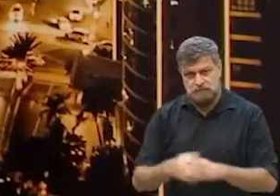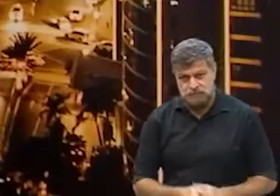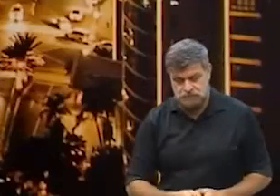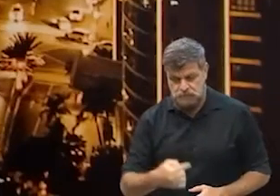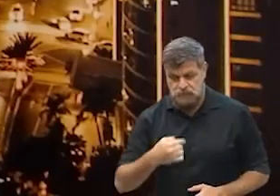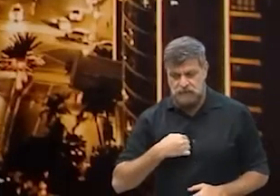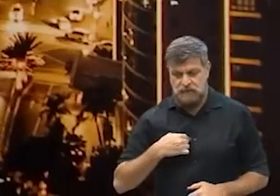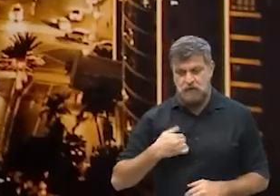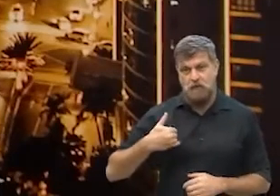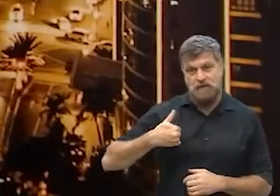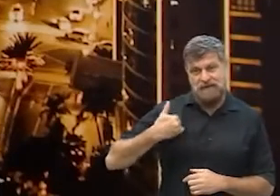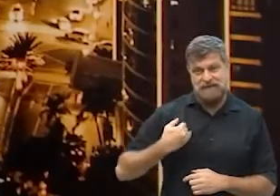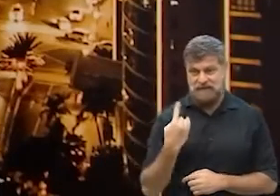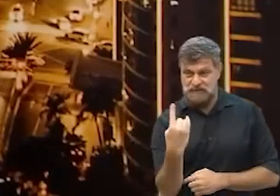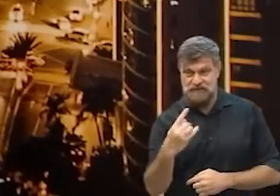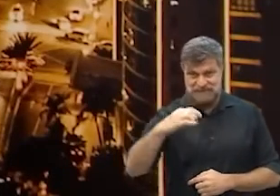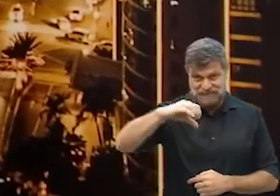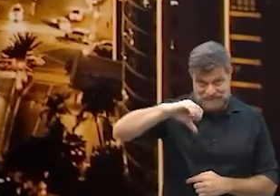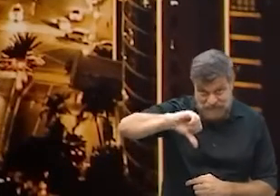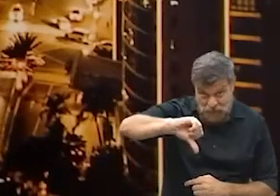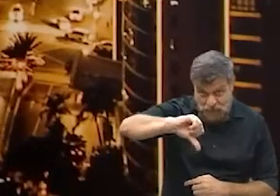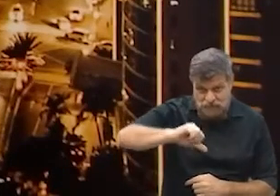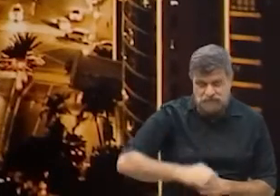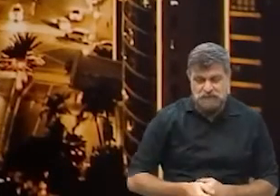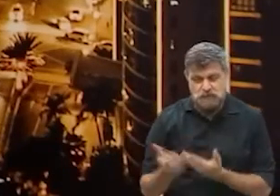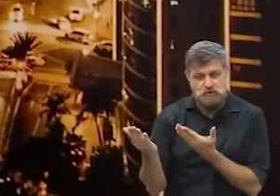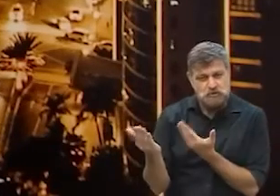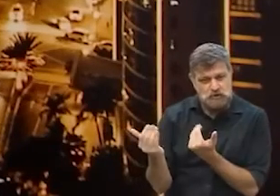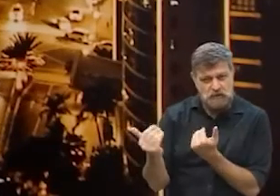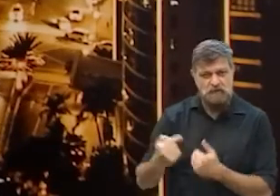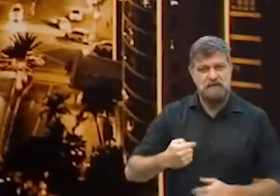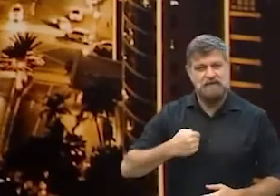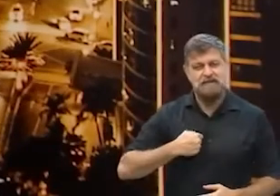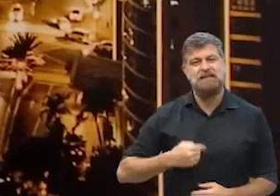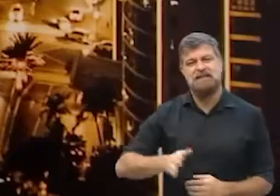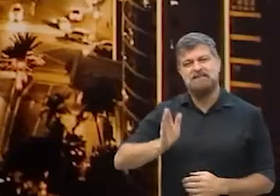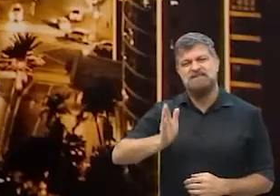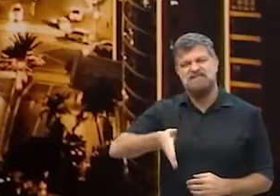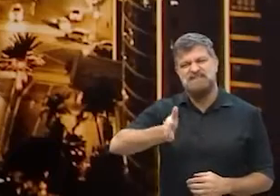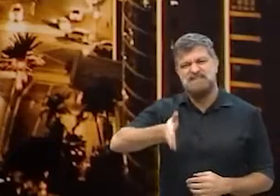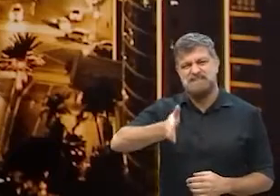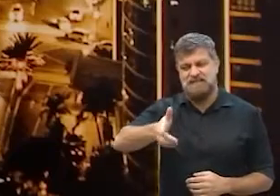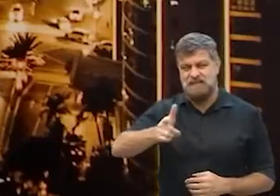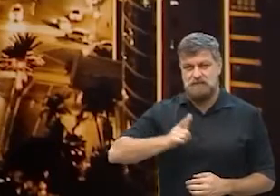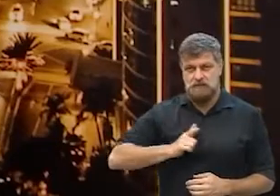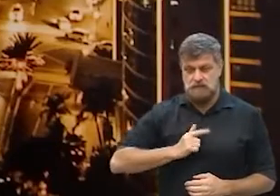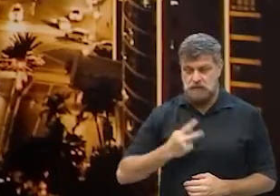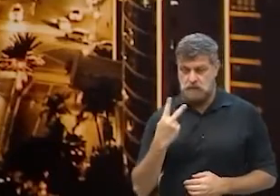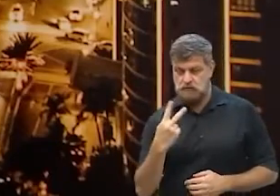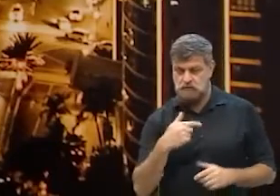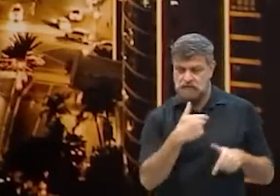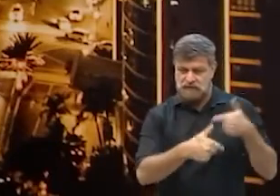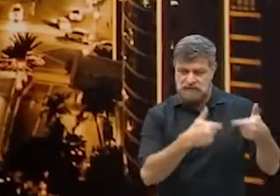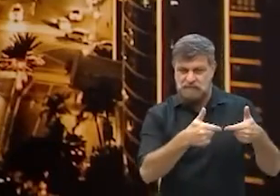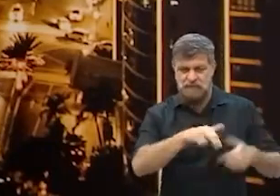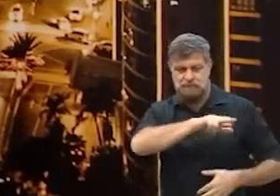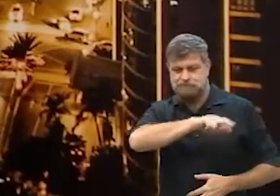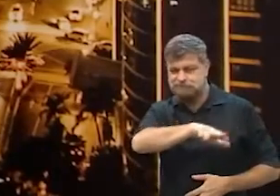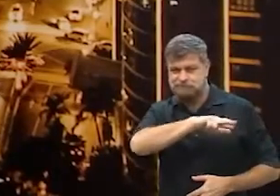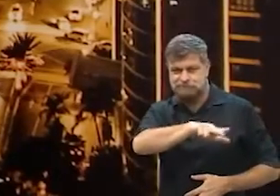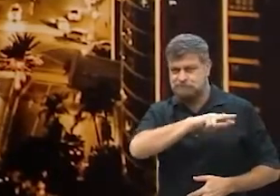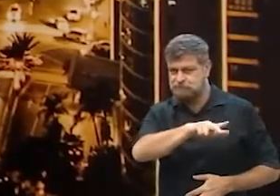Eu estava com 19 anos, tá? Já havia tido 2 trabalhos